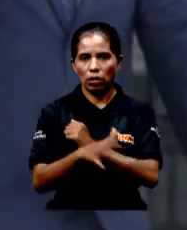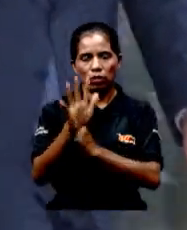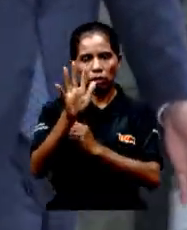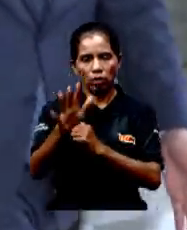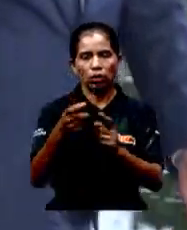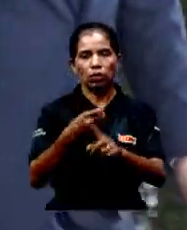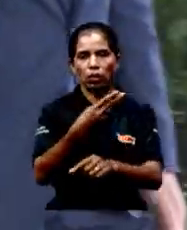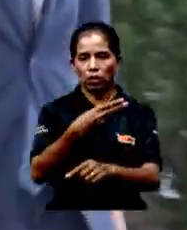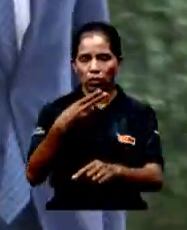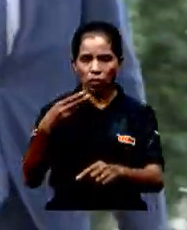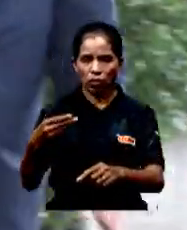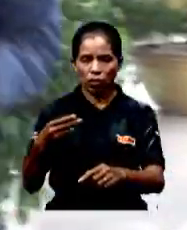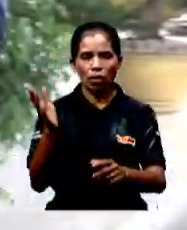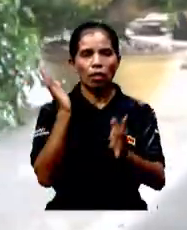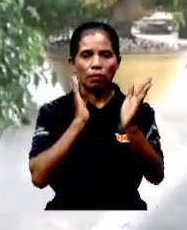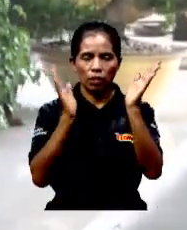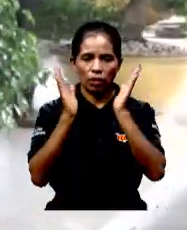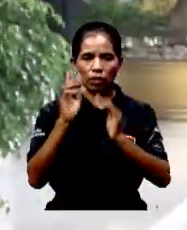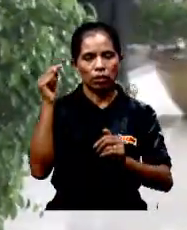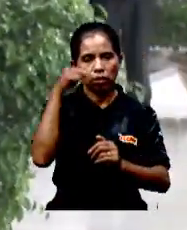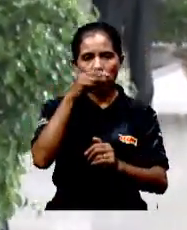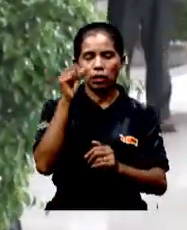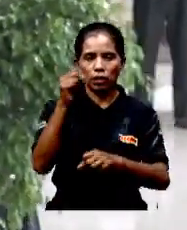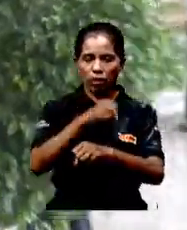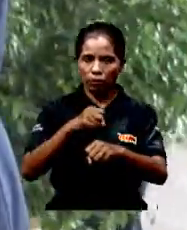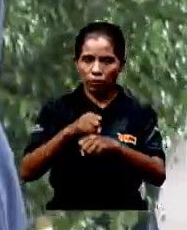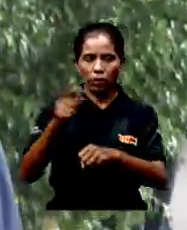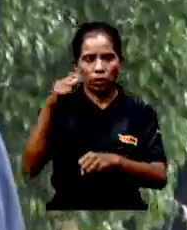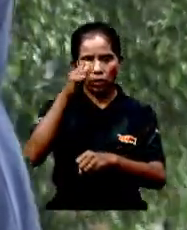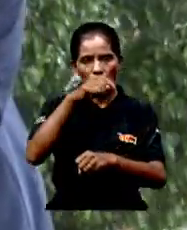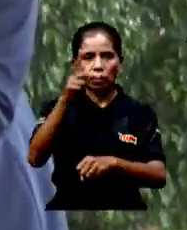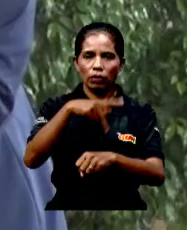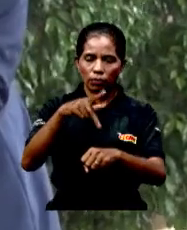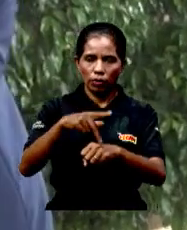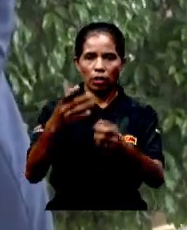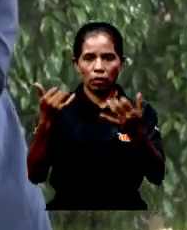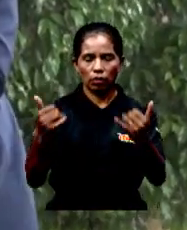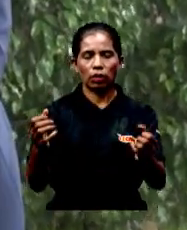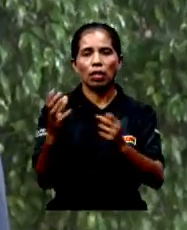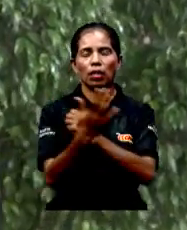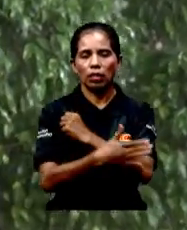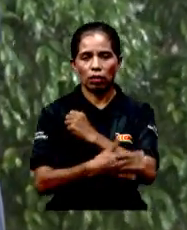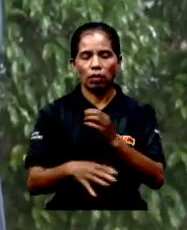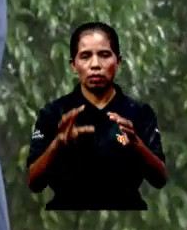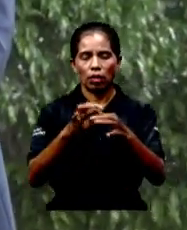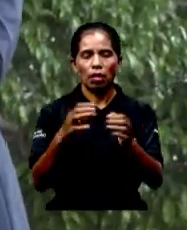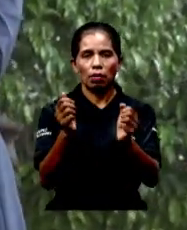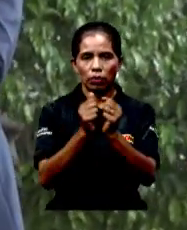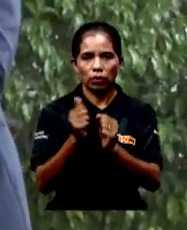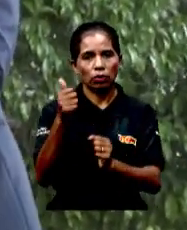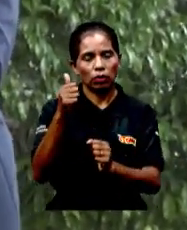Hanesan Indonésia, Malásia, Singapura, Tailândia, Filipina, Nodadang Nena São Membro ASEAN, Hamutuk Sanulu,